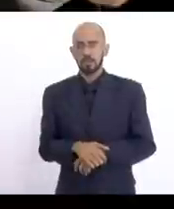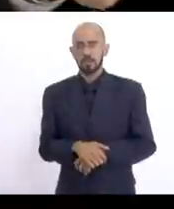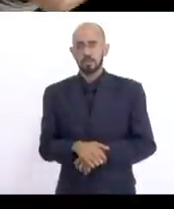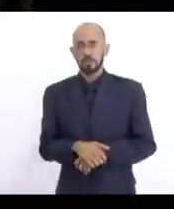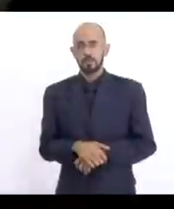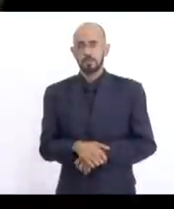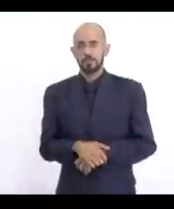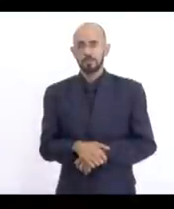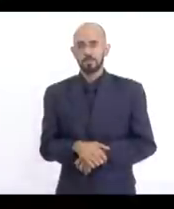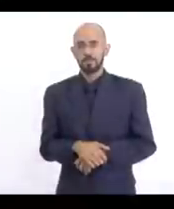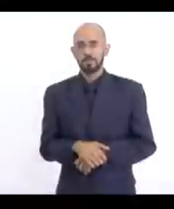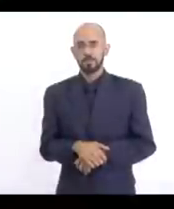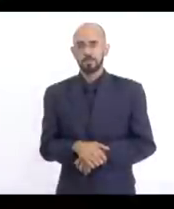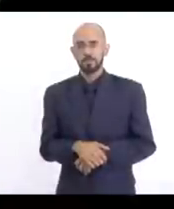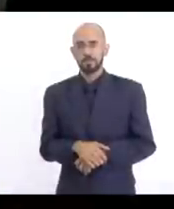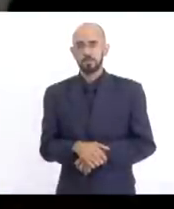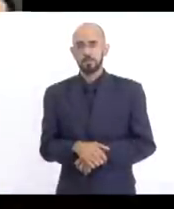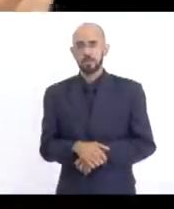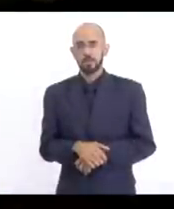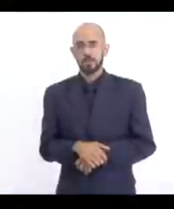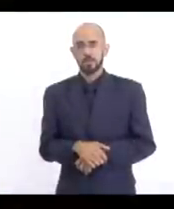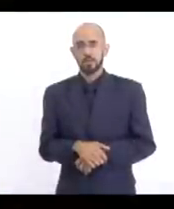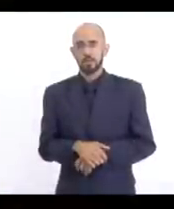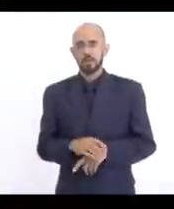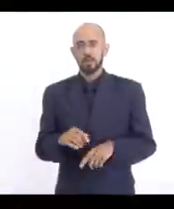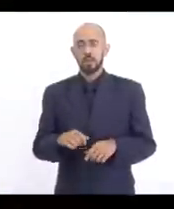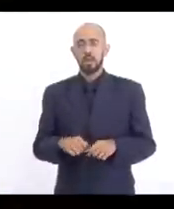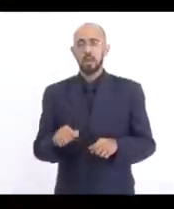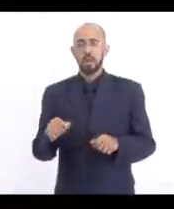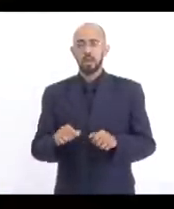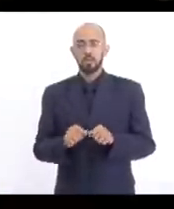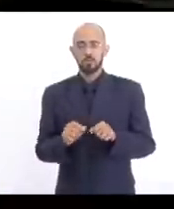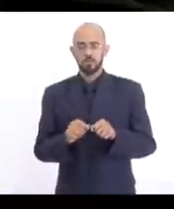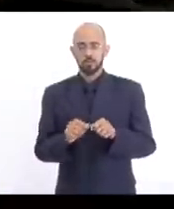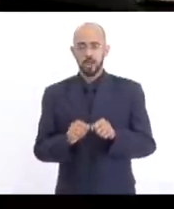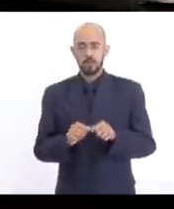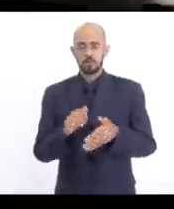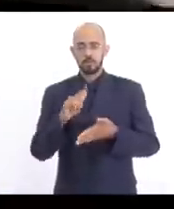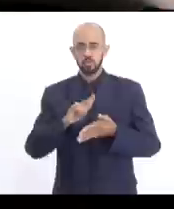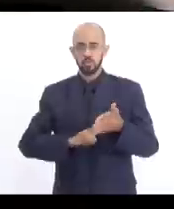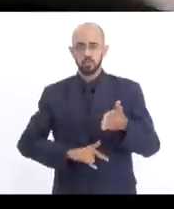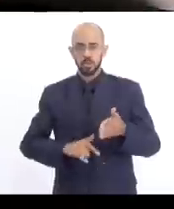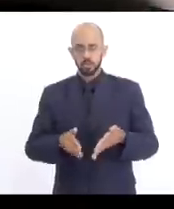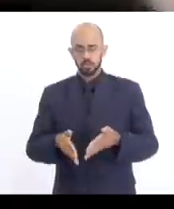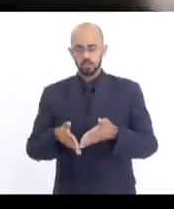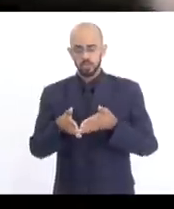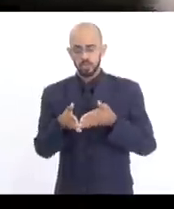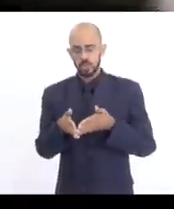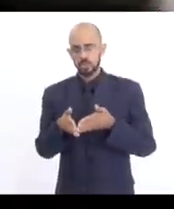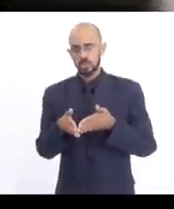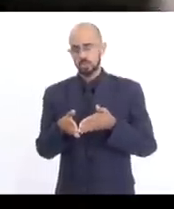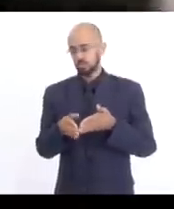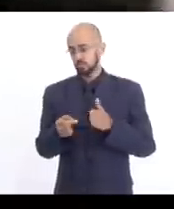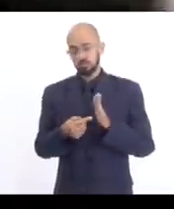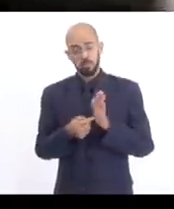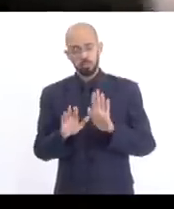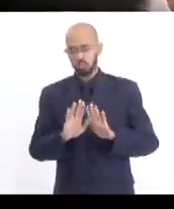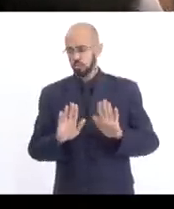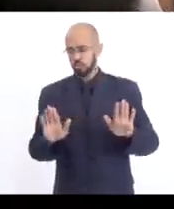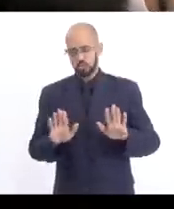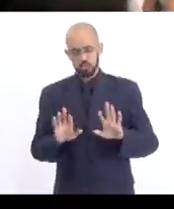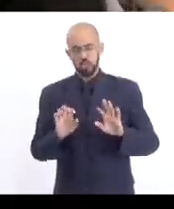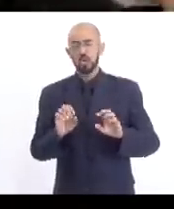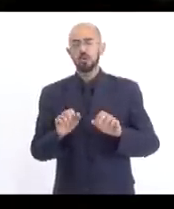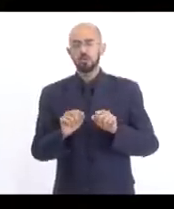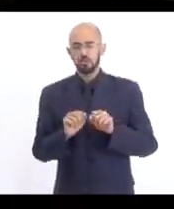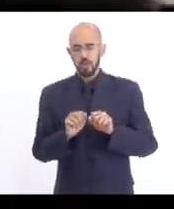viu, senhor presidente? A empresa vai no INEA e protocola o pedido da licença. Ponto.